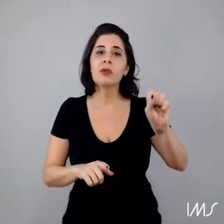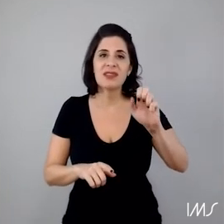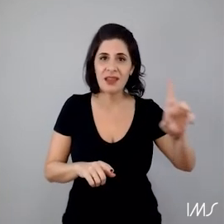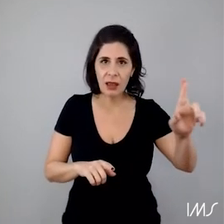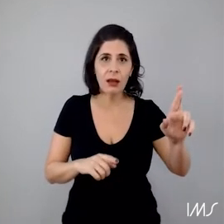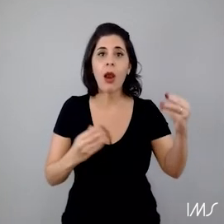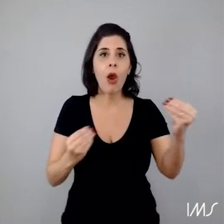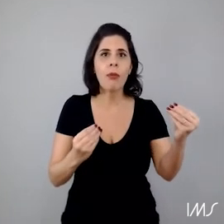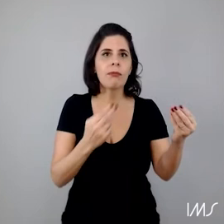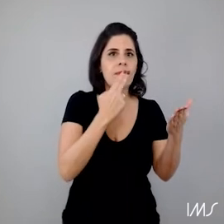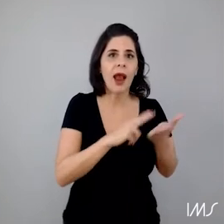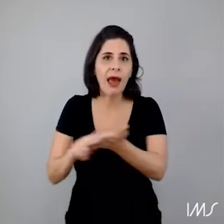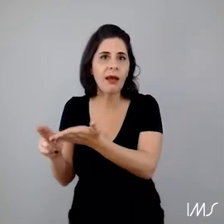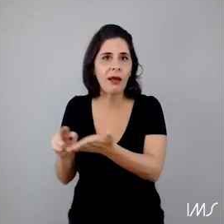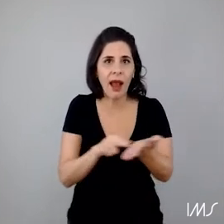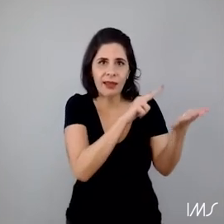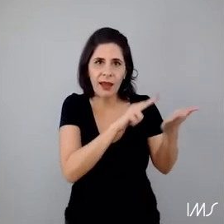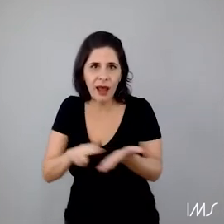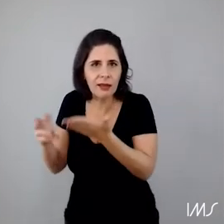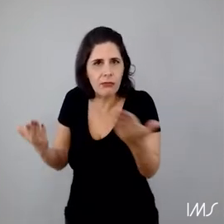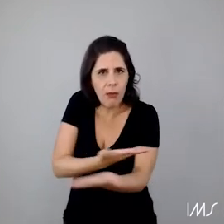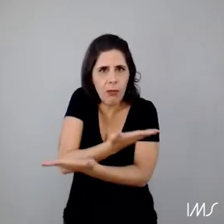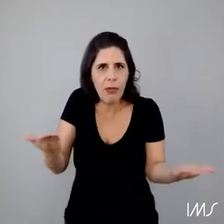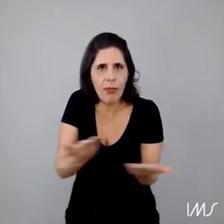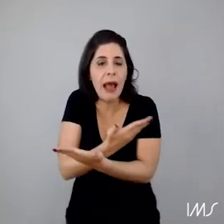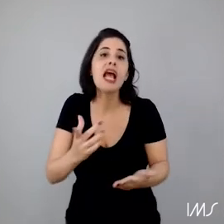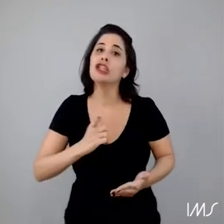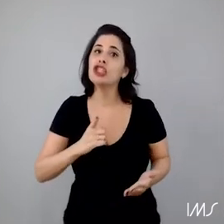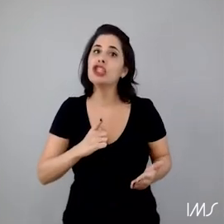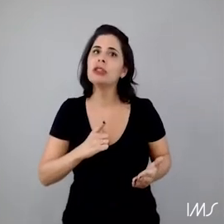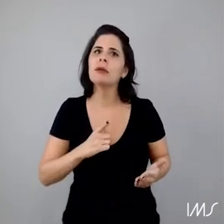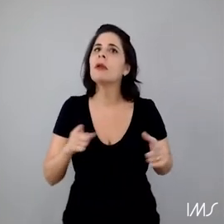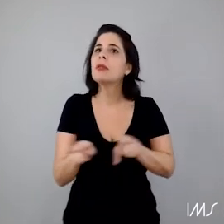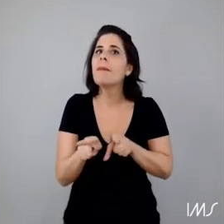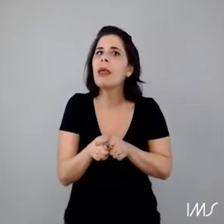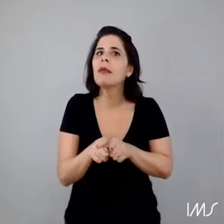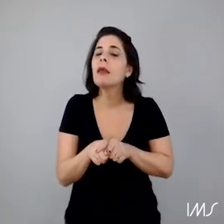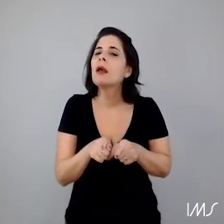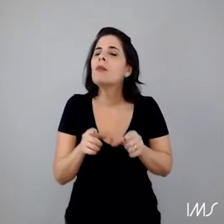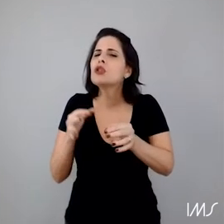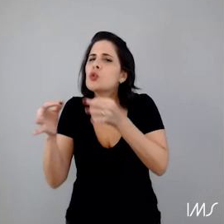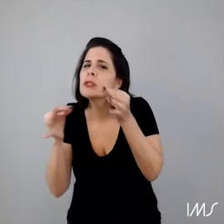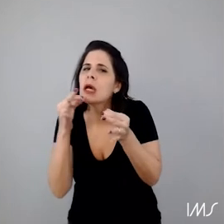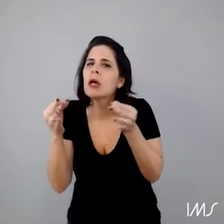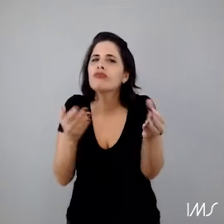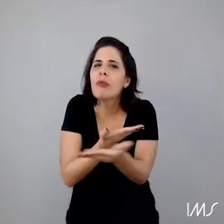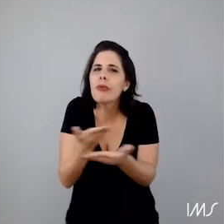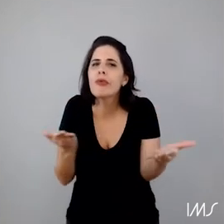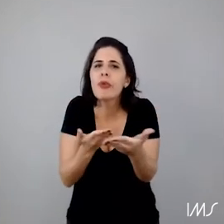de discussão e de qualidade crítica do trabalho dela, né, nessas correspondências enviadas por Flusser,